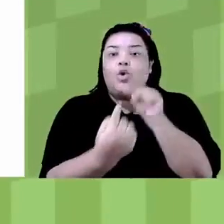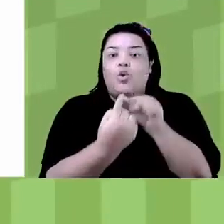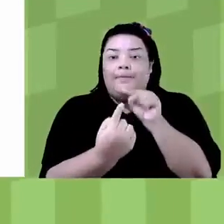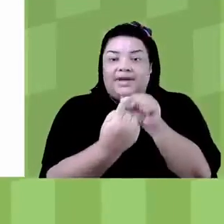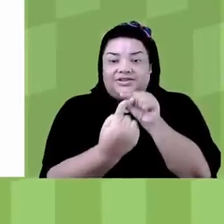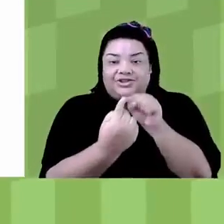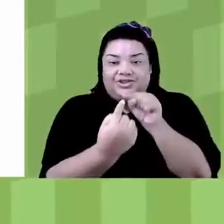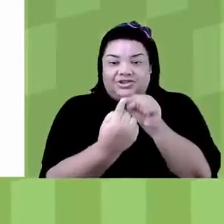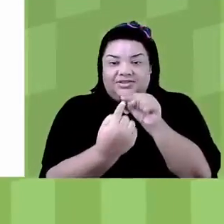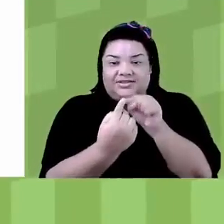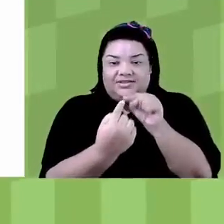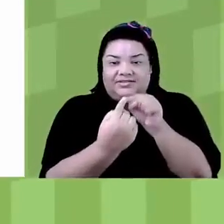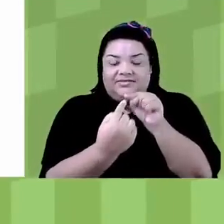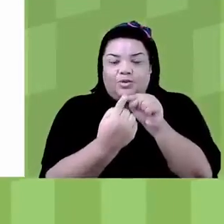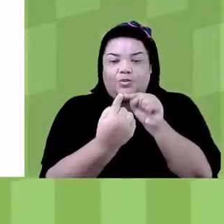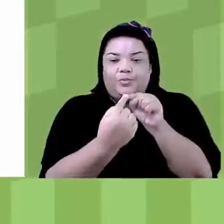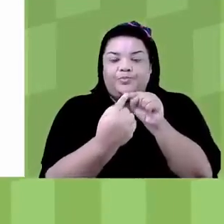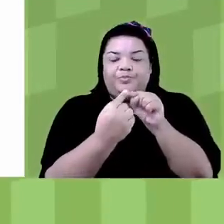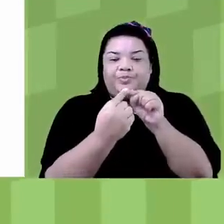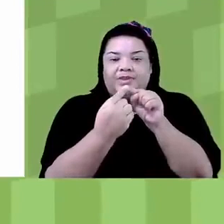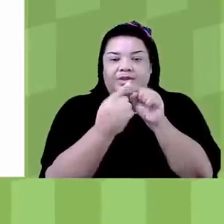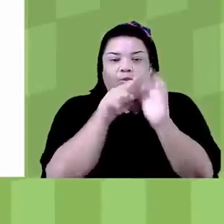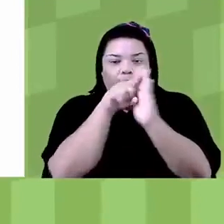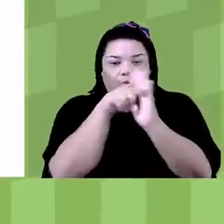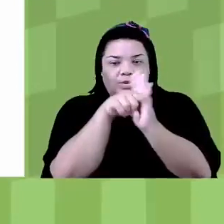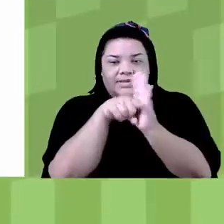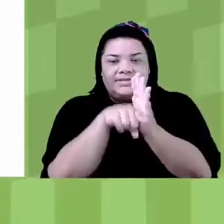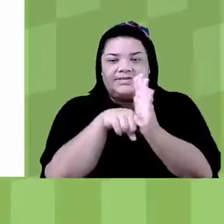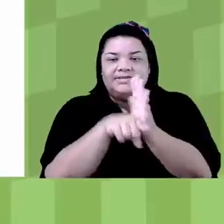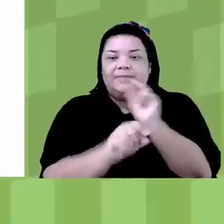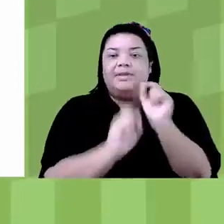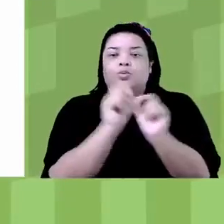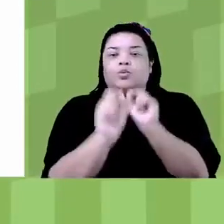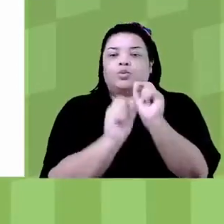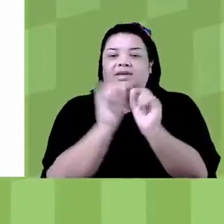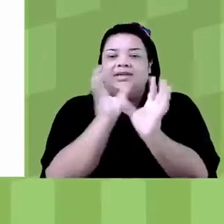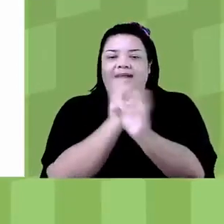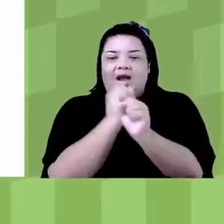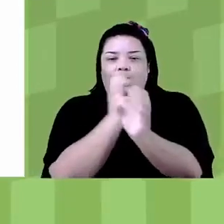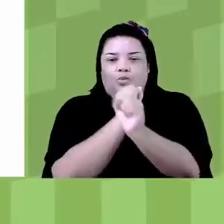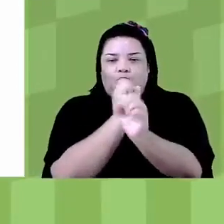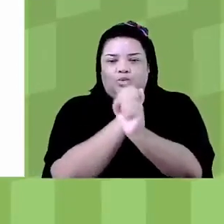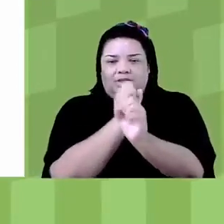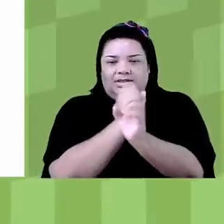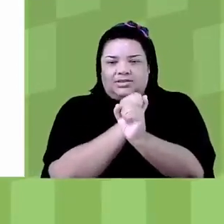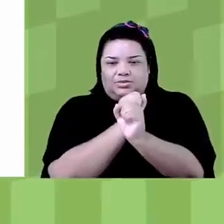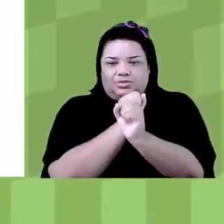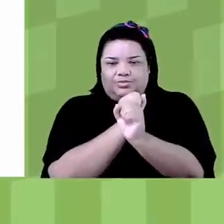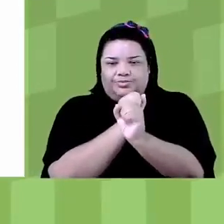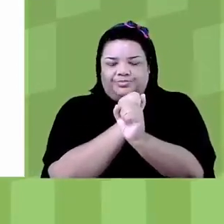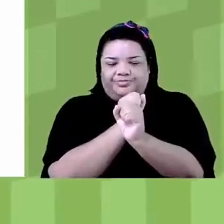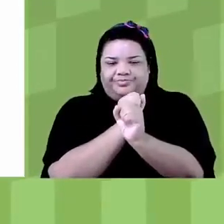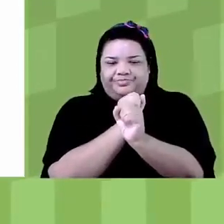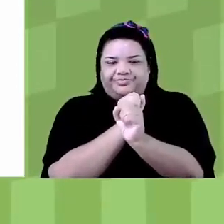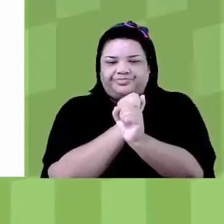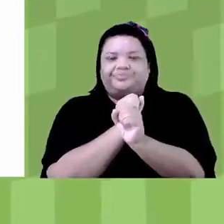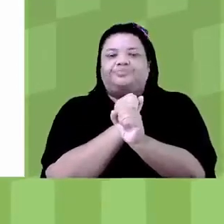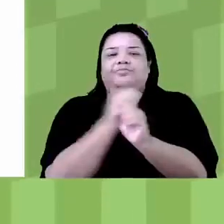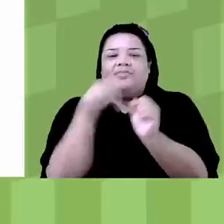mensuração daquilo que está se calculando como emissões no